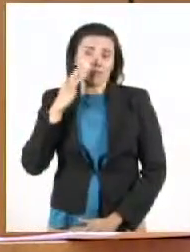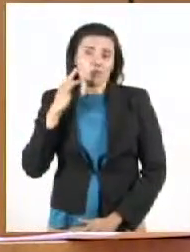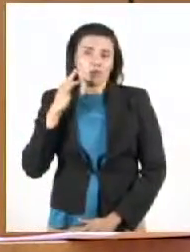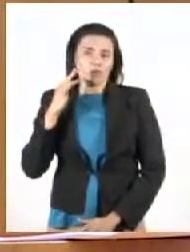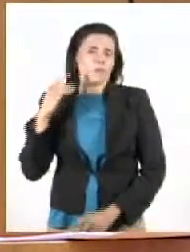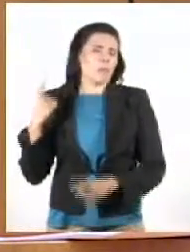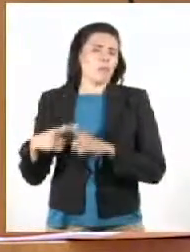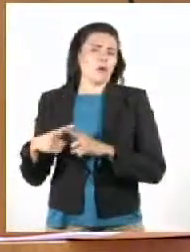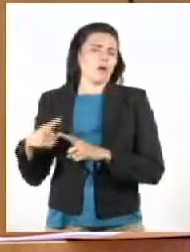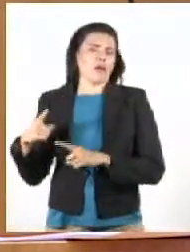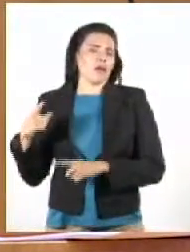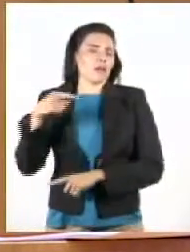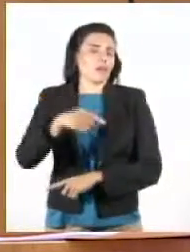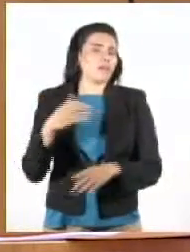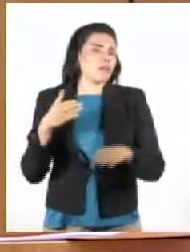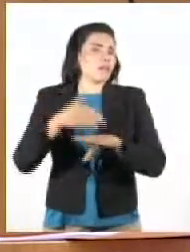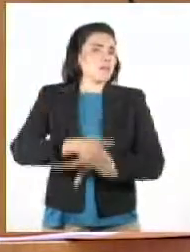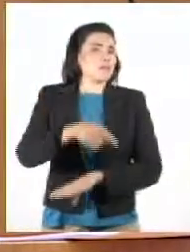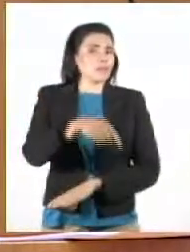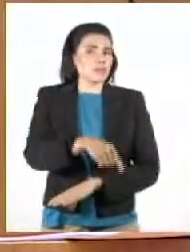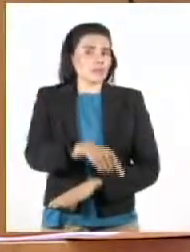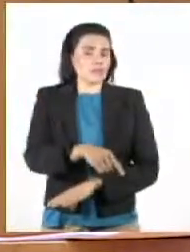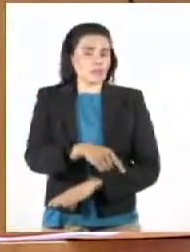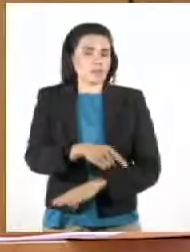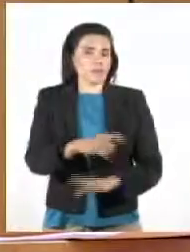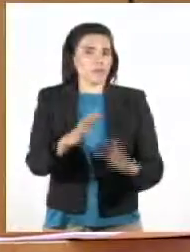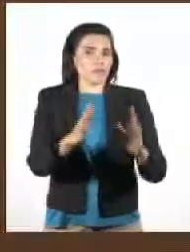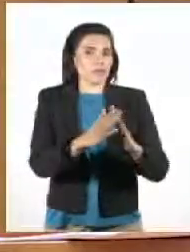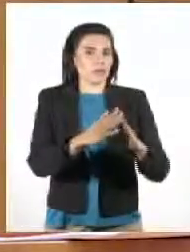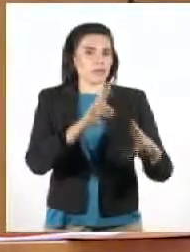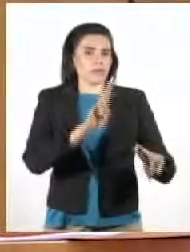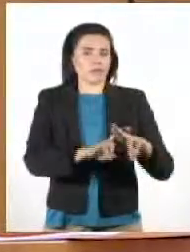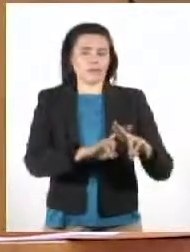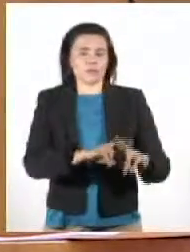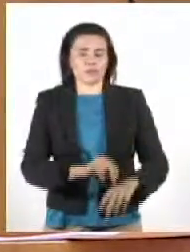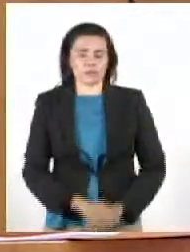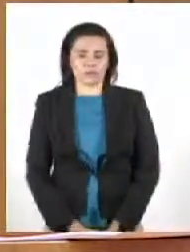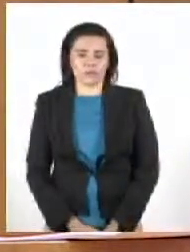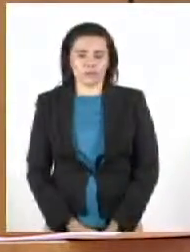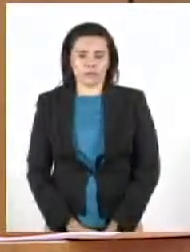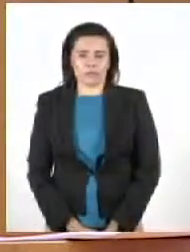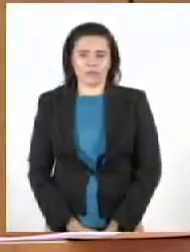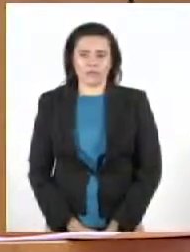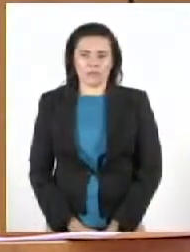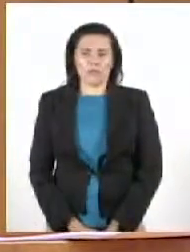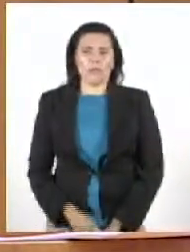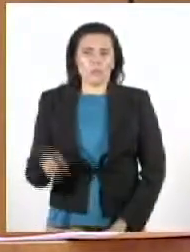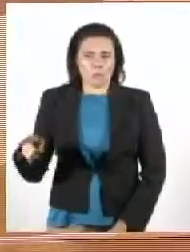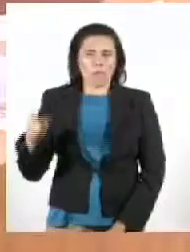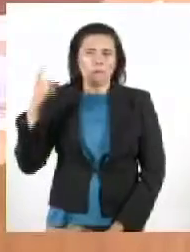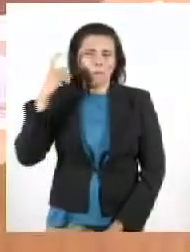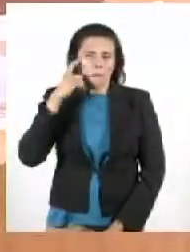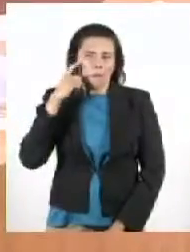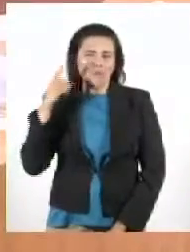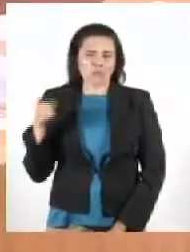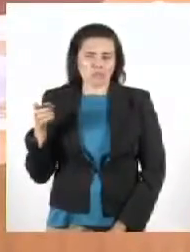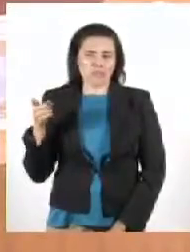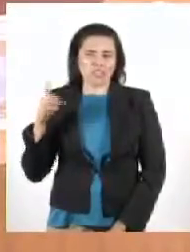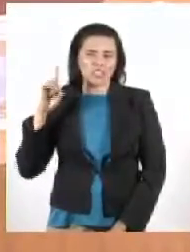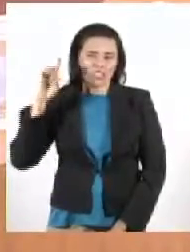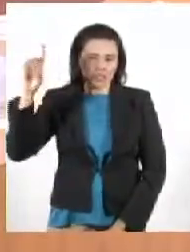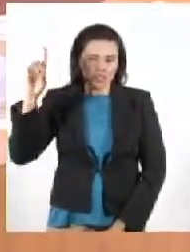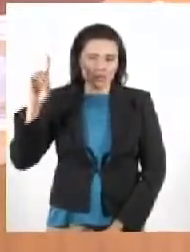Porque ele se considera Deus? Ele se considera Deus, mas ele, com letras minúsculas, não é